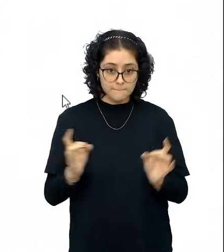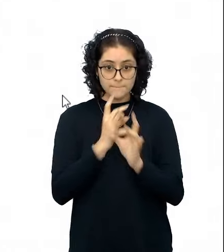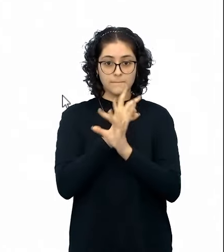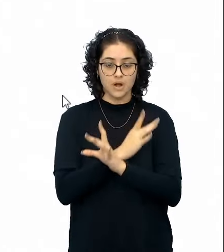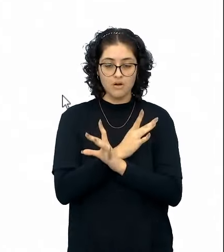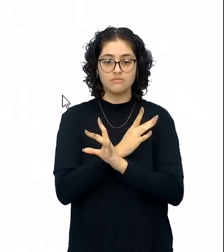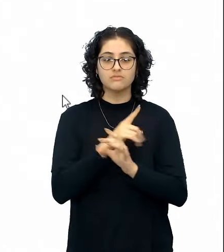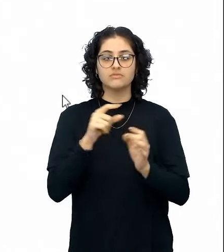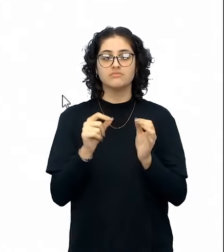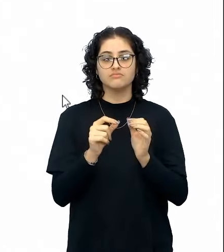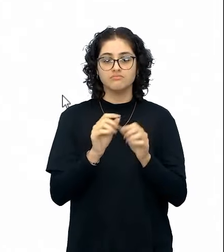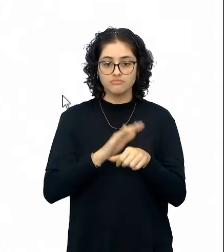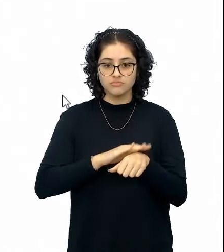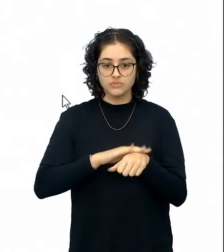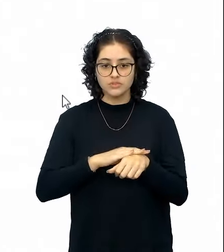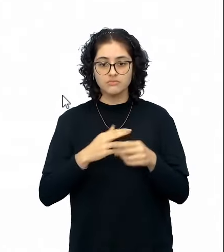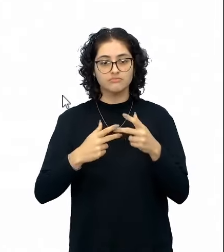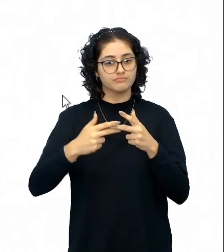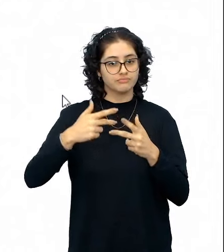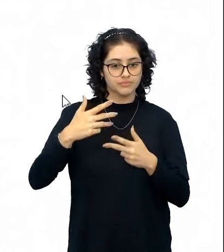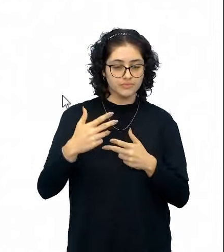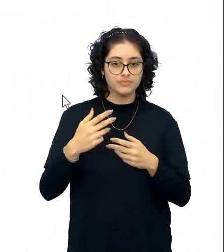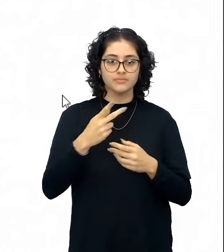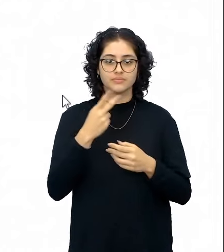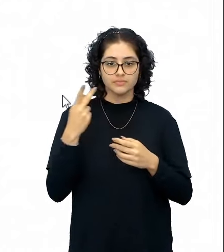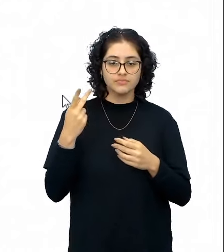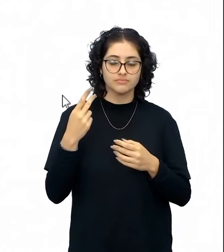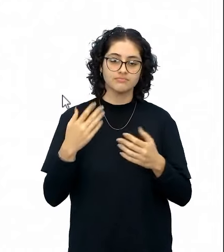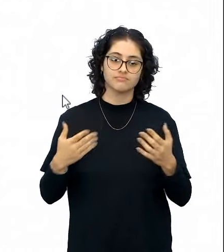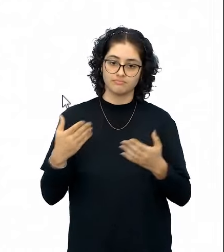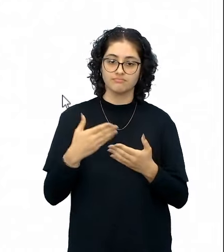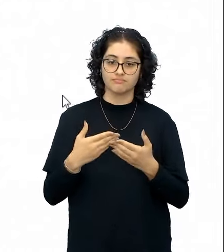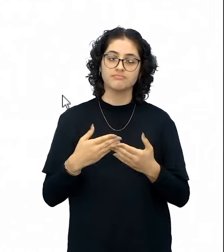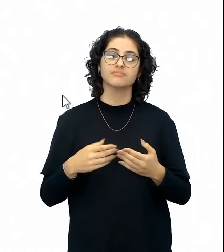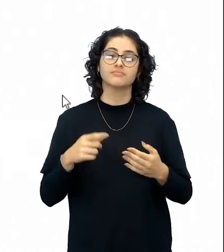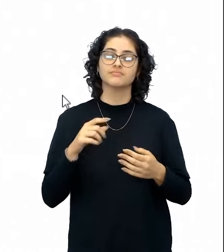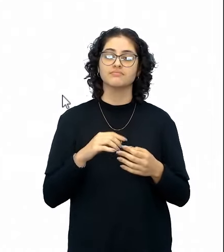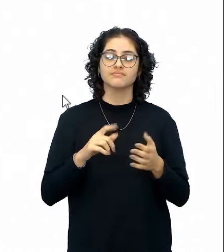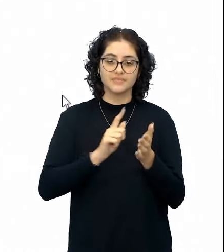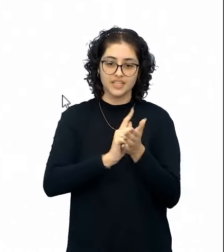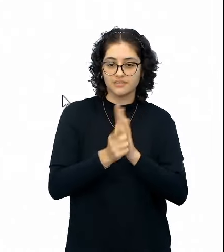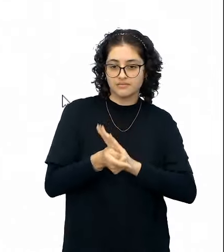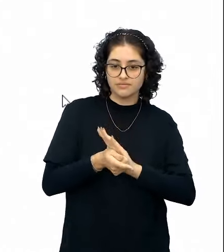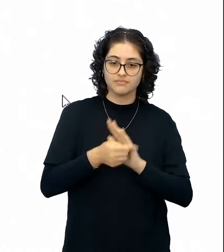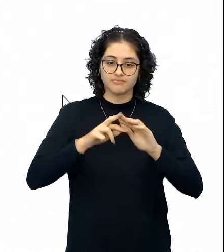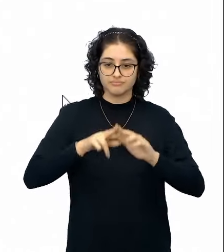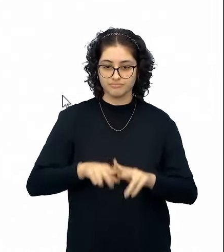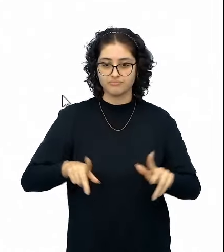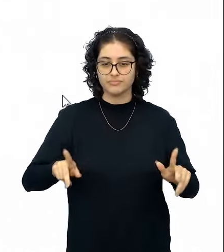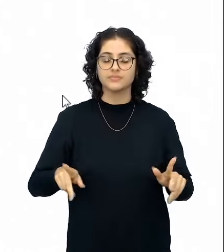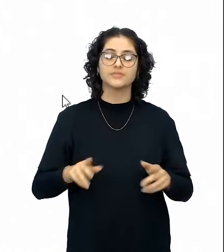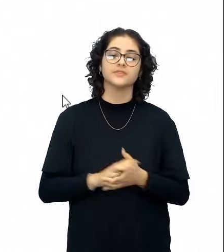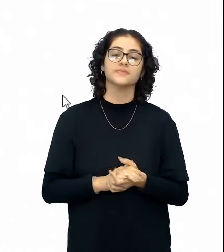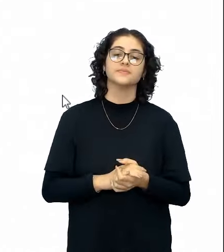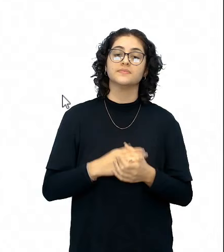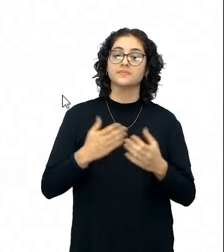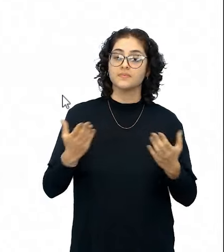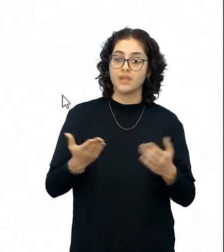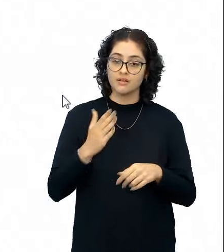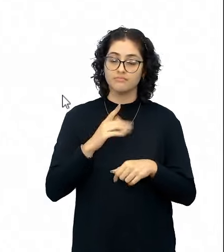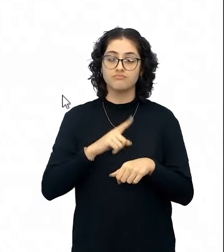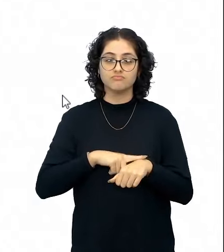de adivinhações, mediação da socialização desses gêneros semióticos. É um momento que seria